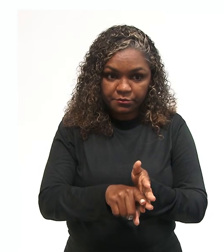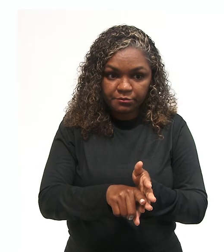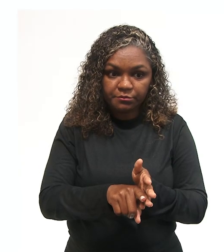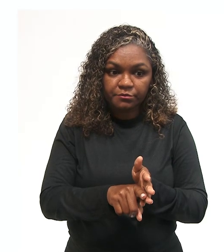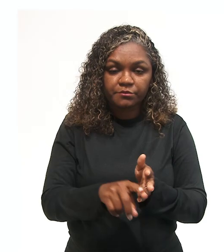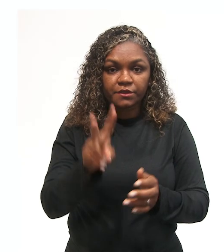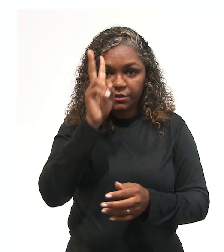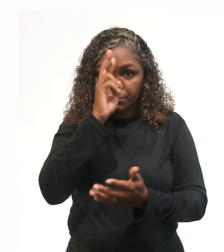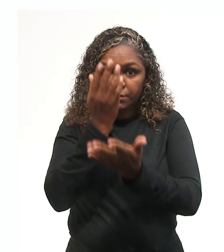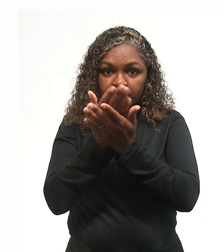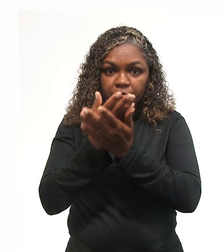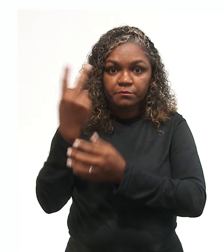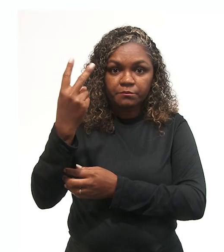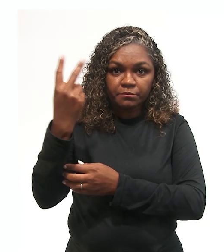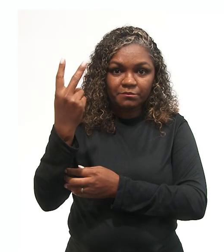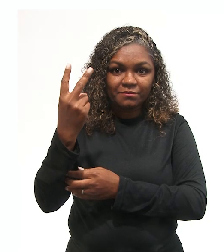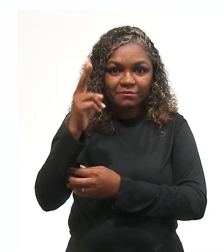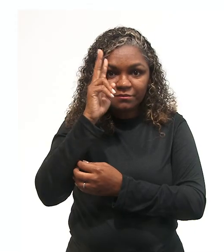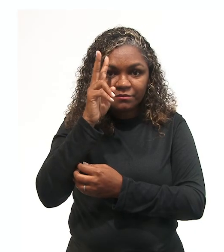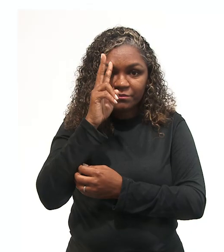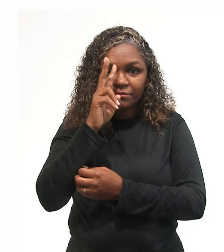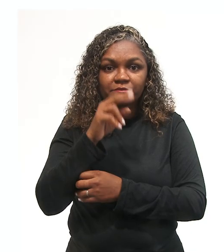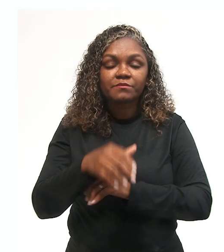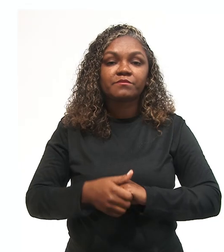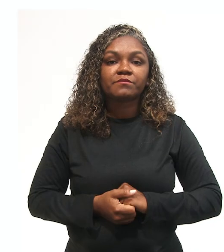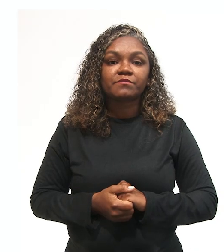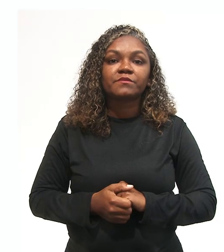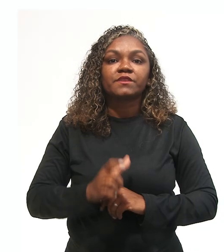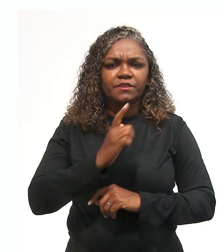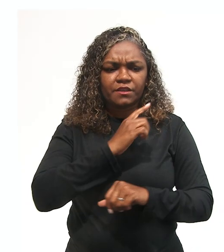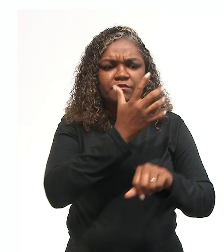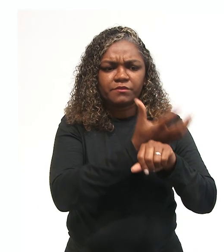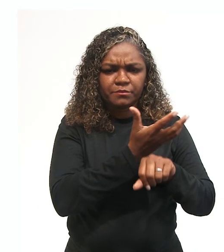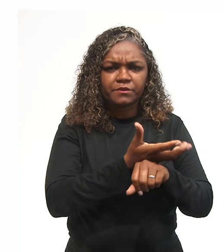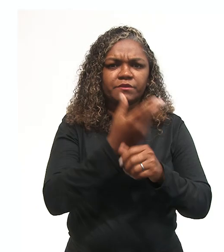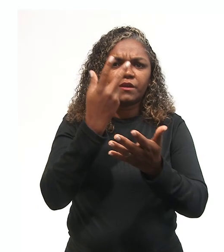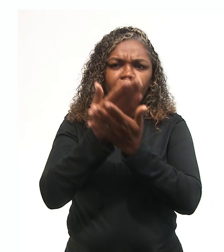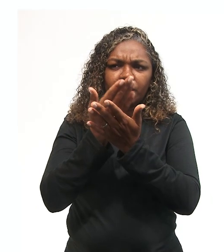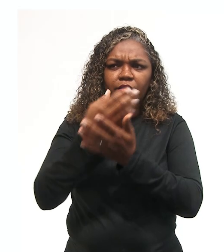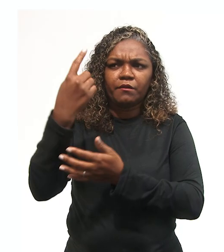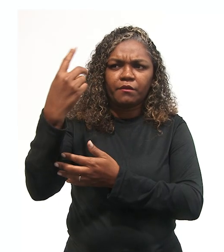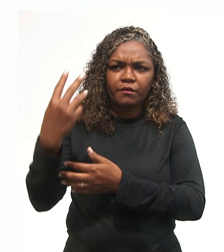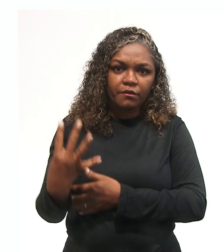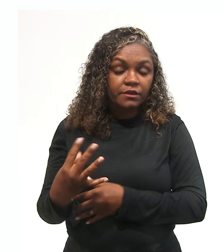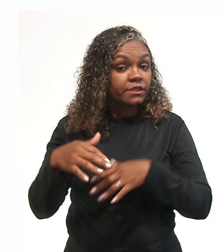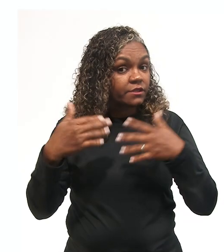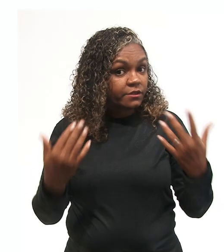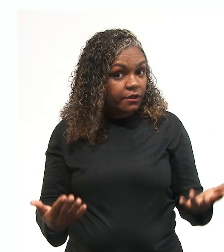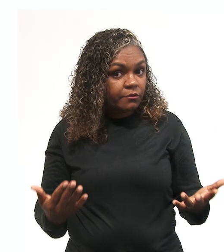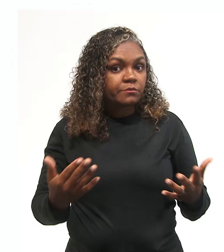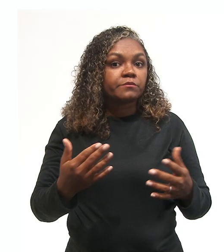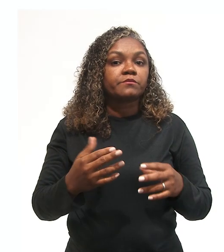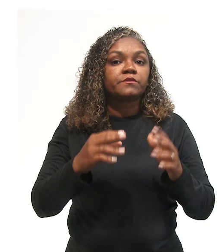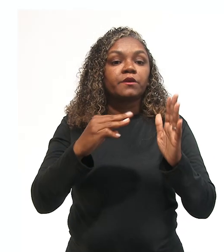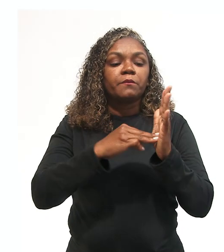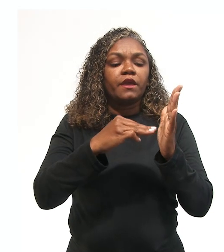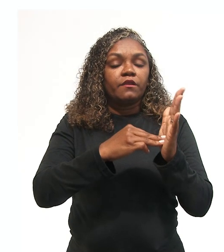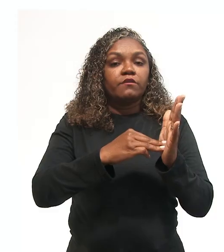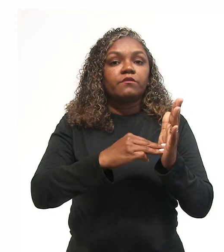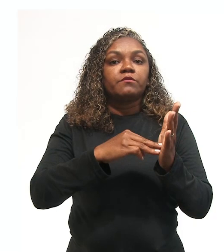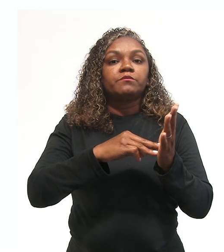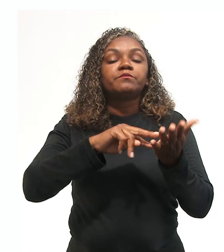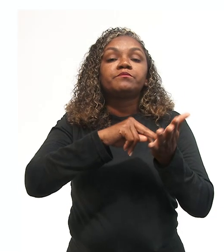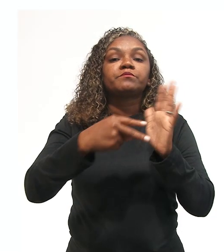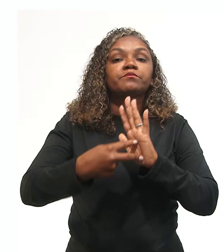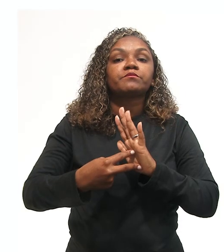a aula 2, especificamente, né, ao longo da disciplina, a disciplina de método, ela